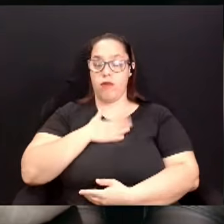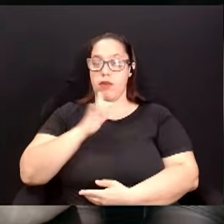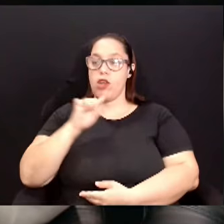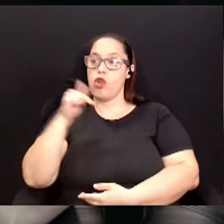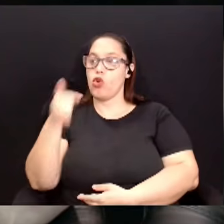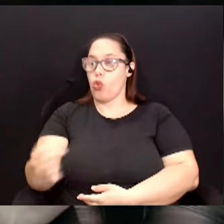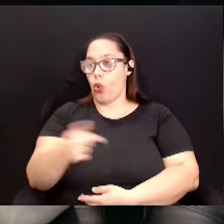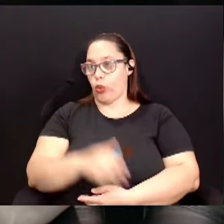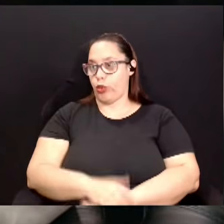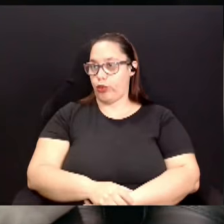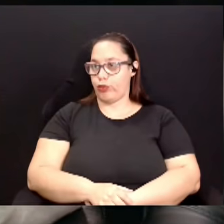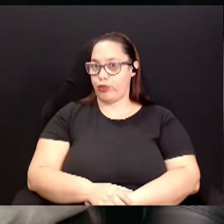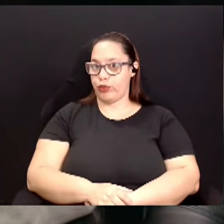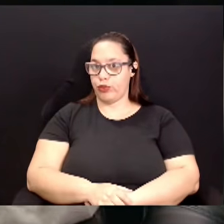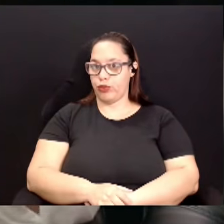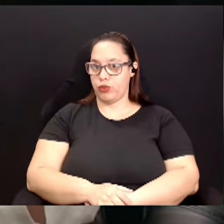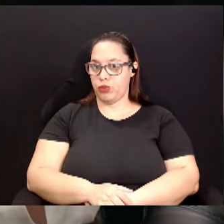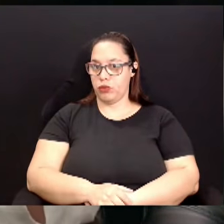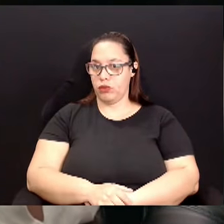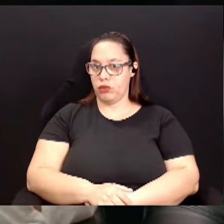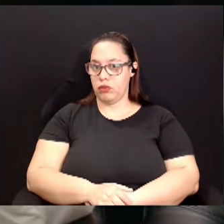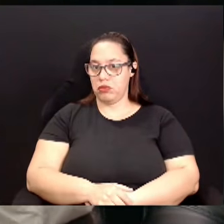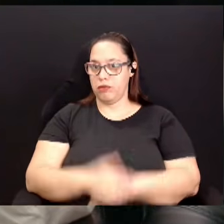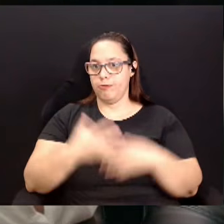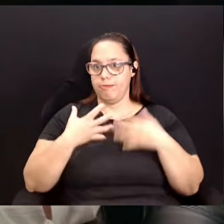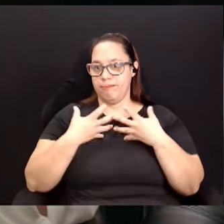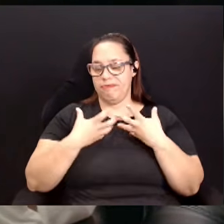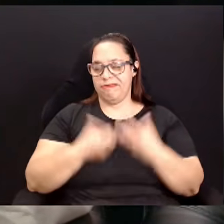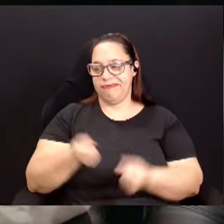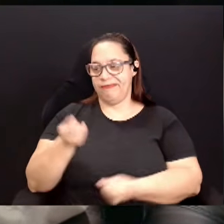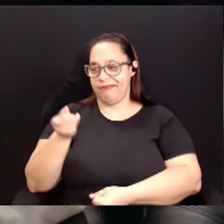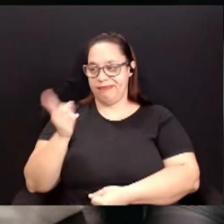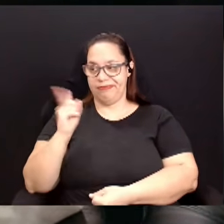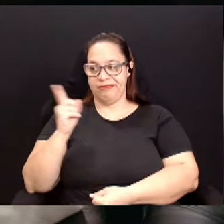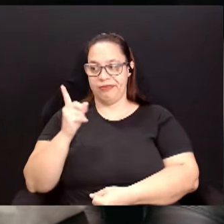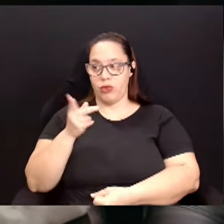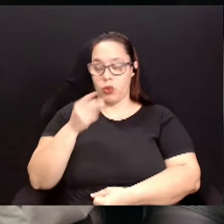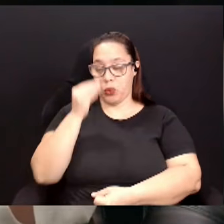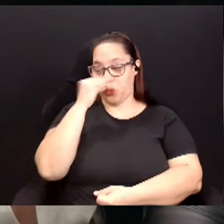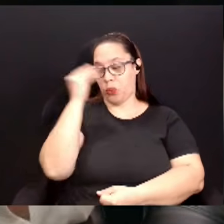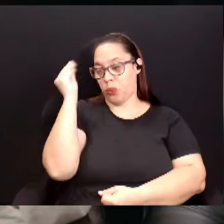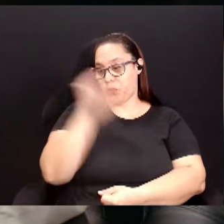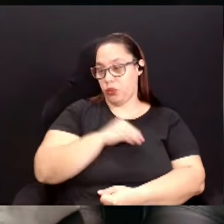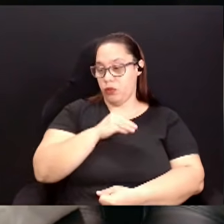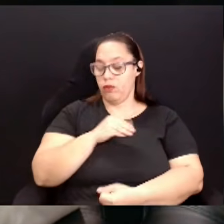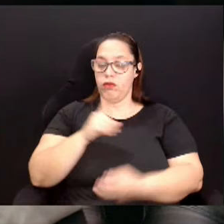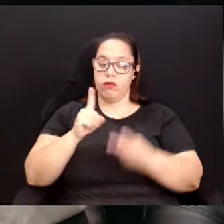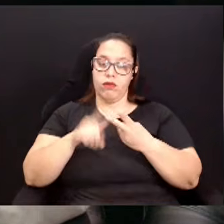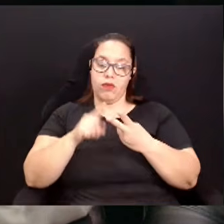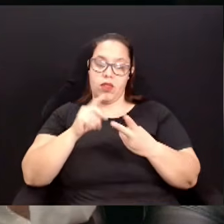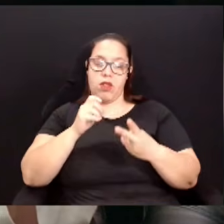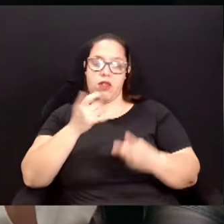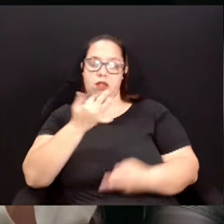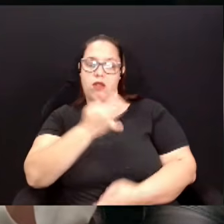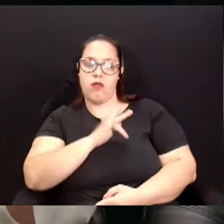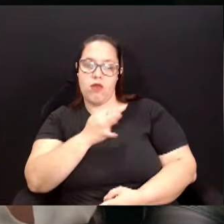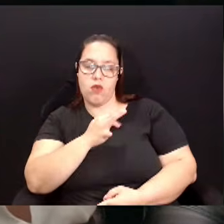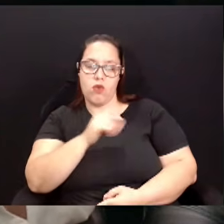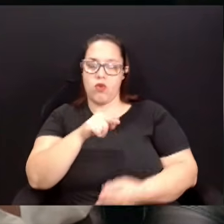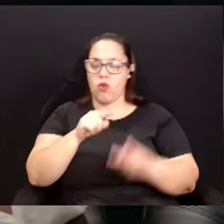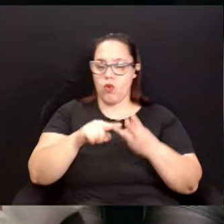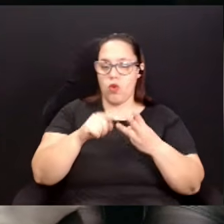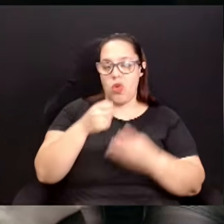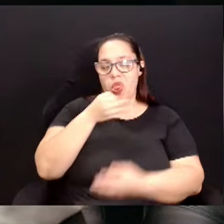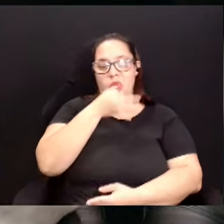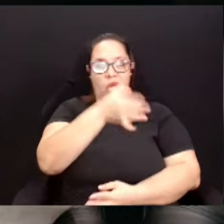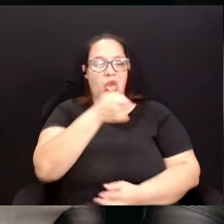não vou me submeter, mas eu também não vou desdenhar o outro, eu não vou machucar o outro, eu não vou ofender o outro.